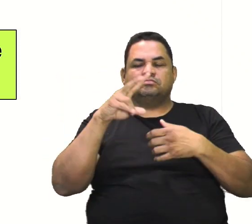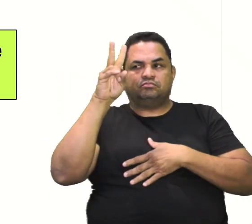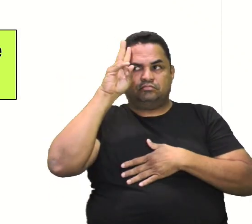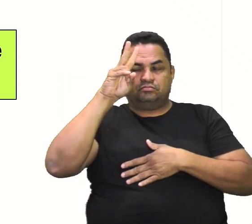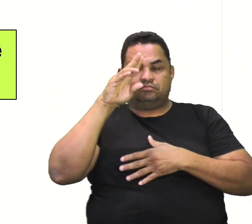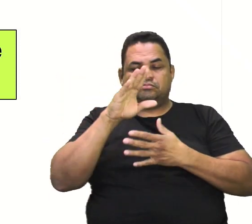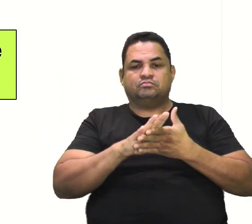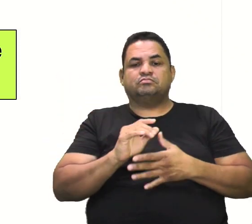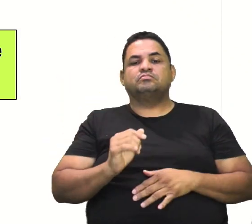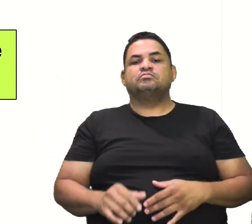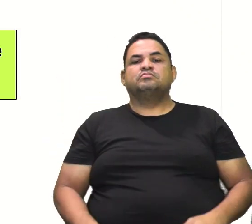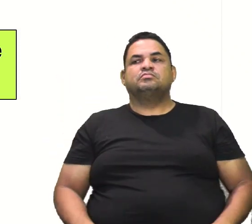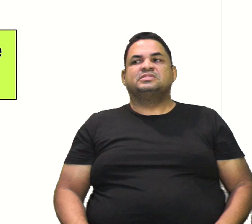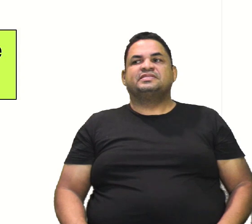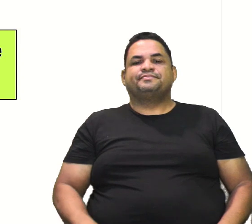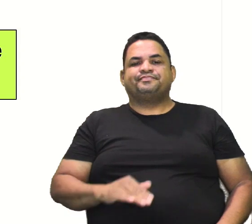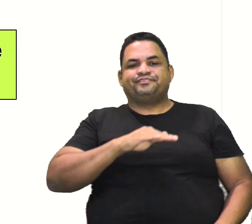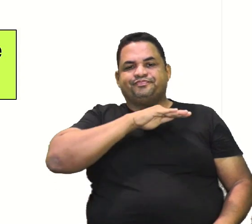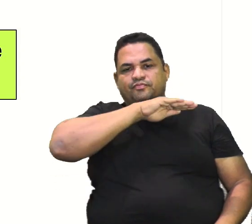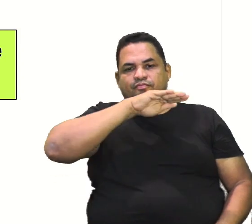preciso lembrar? Preciso lembrar o seguinte: